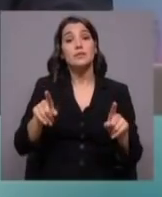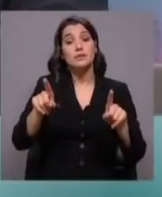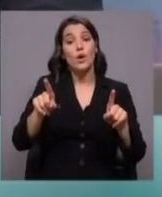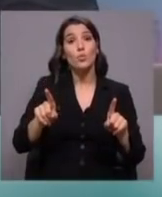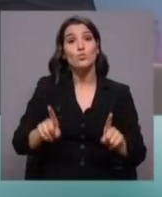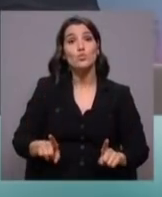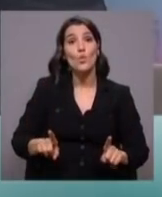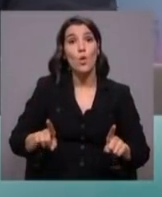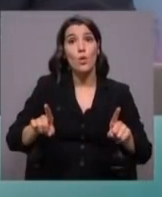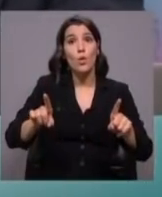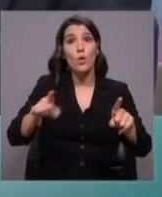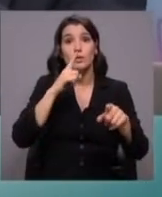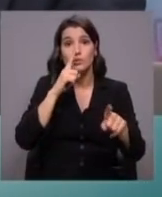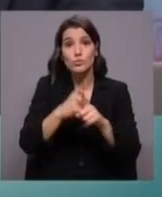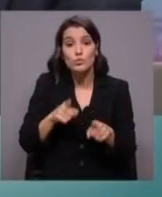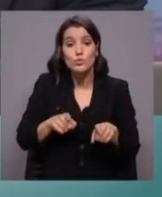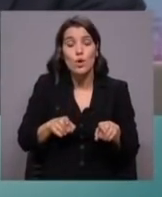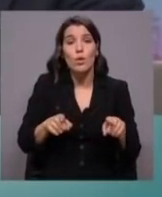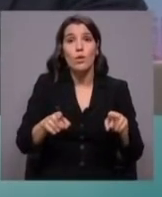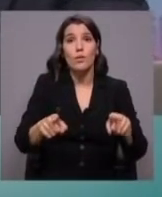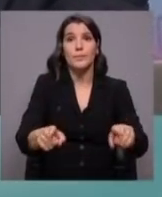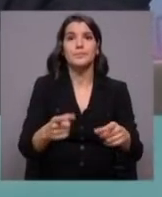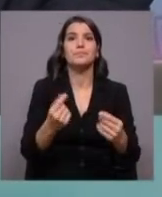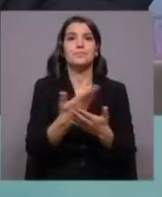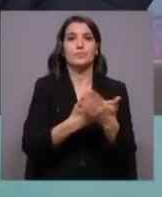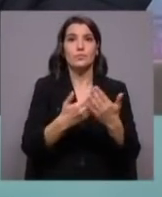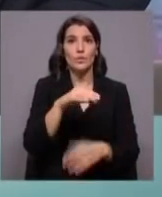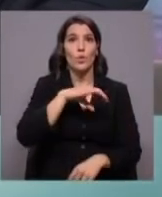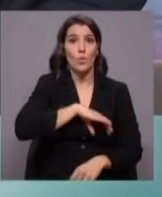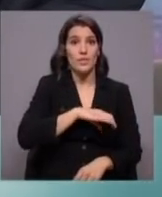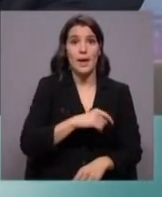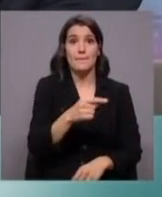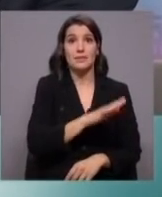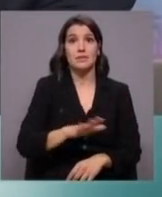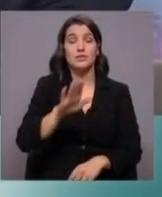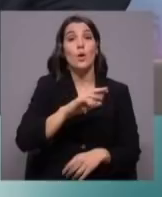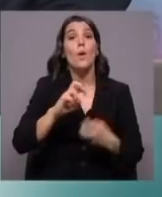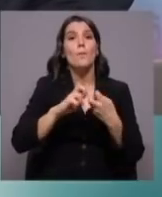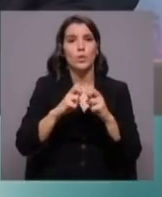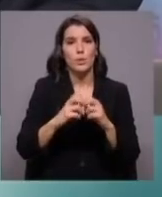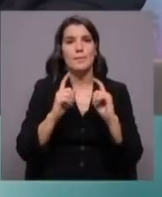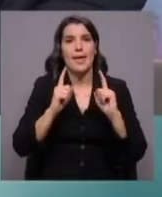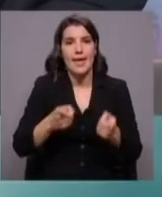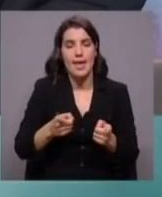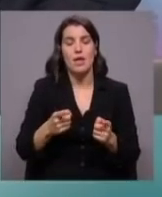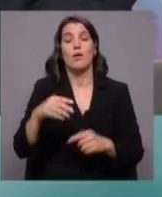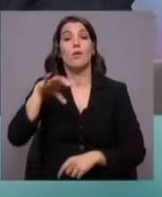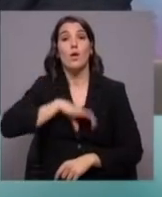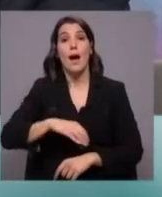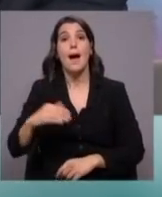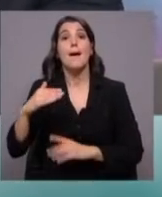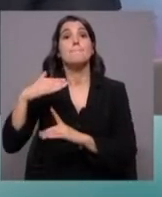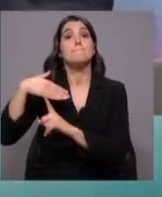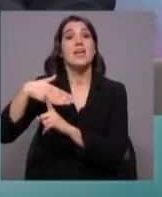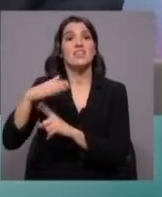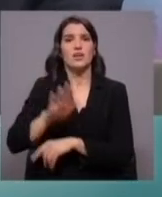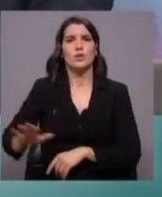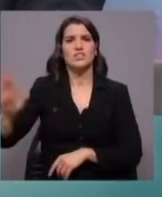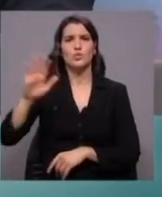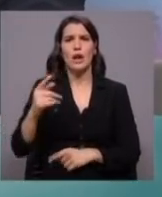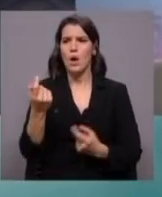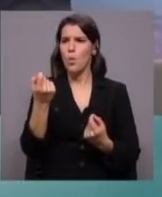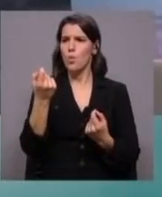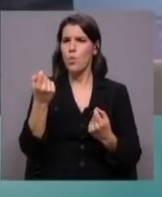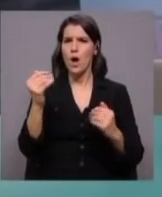aumento demasiado elevado do salário mínimo nacional neste contexto é a aproximação do salário médio nacional ao salário mínimo. Ou claro.